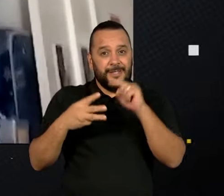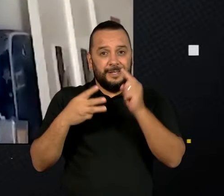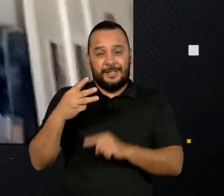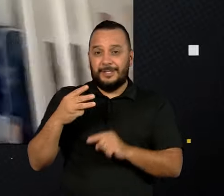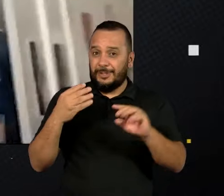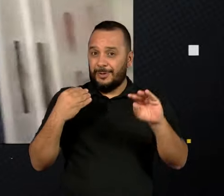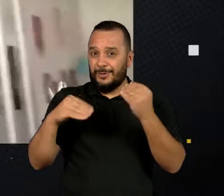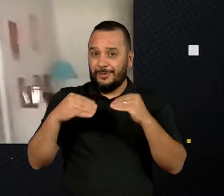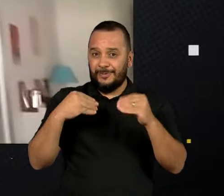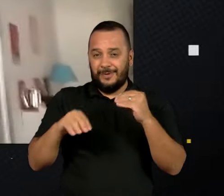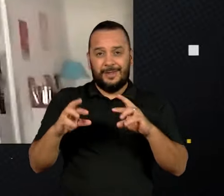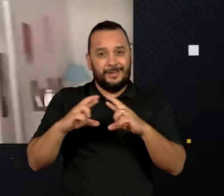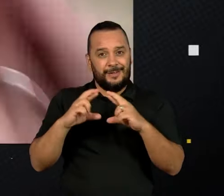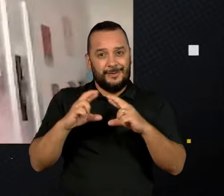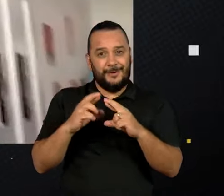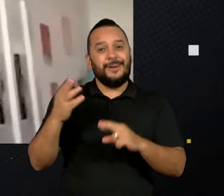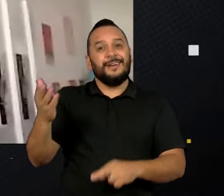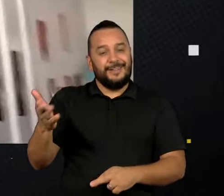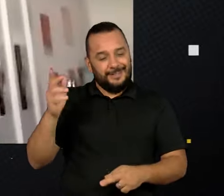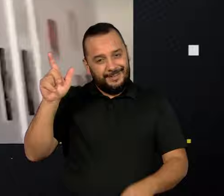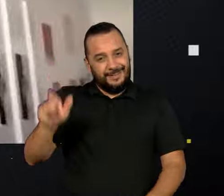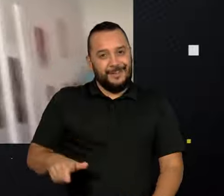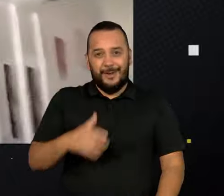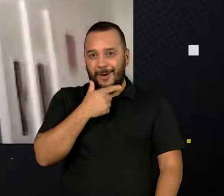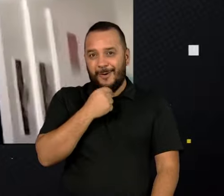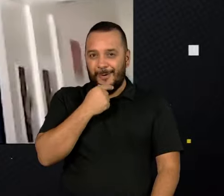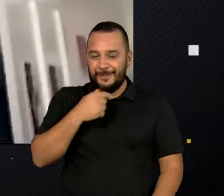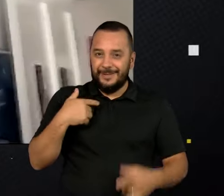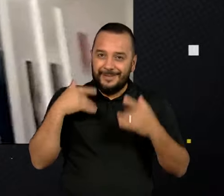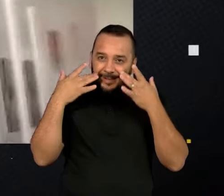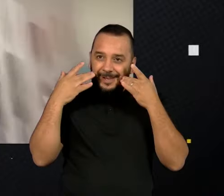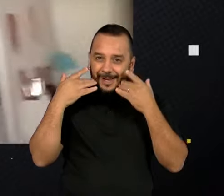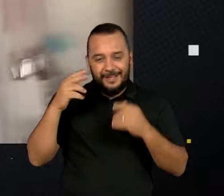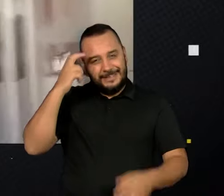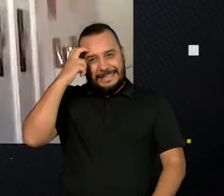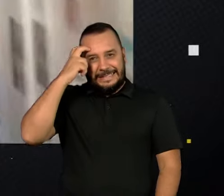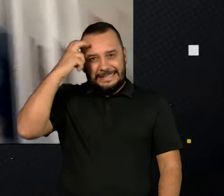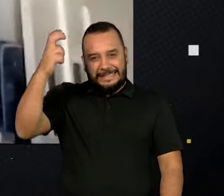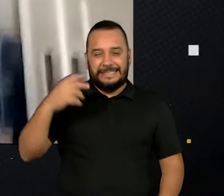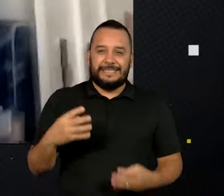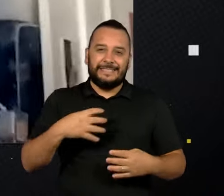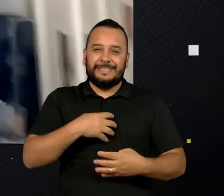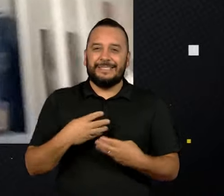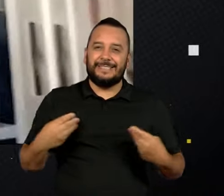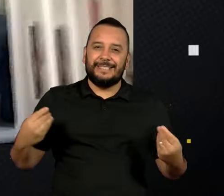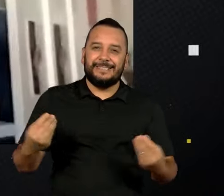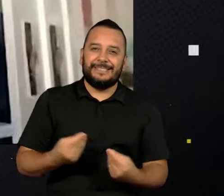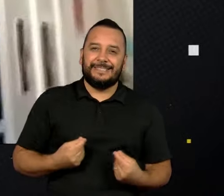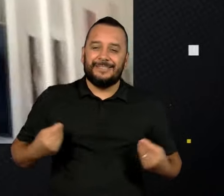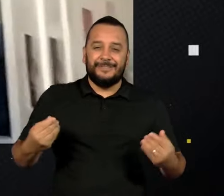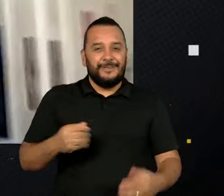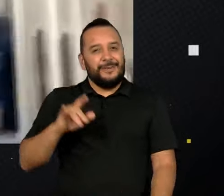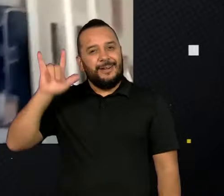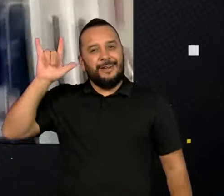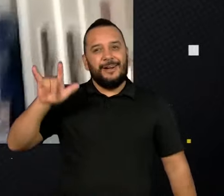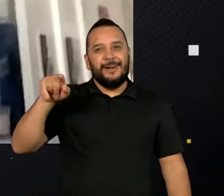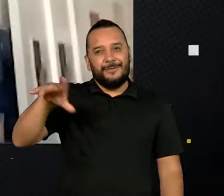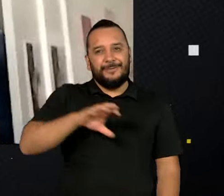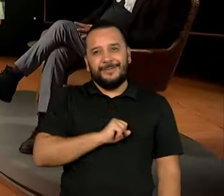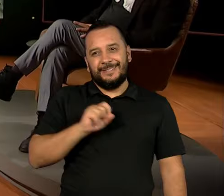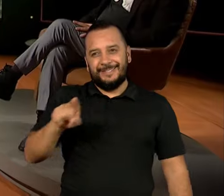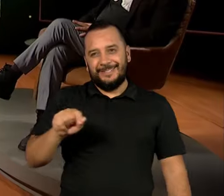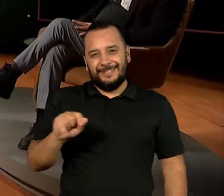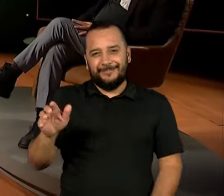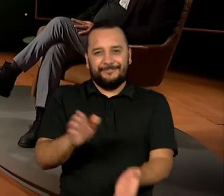bem sobre ele, porque é um grande homem da dramaturgia, um homem inteligente, sensível. Tiago, eu te amo, parabéns